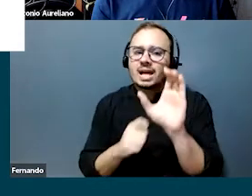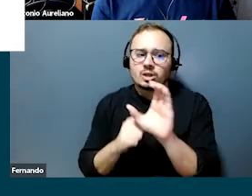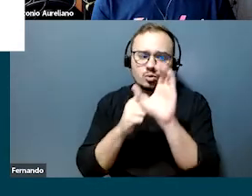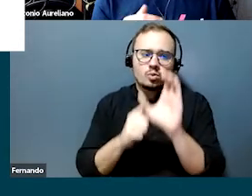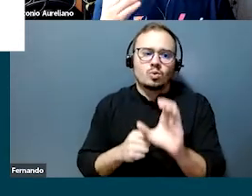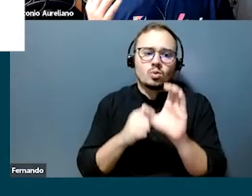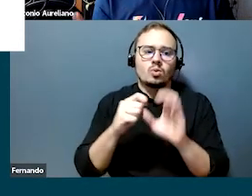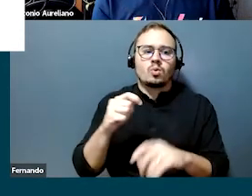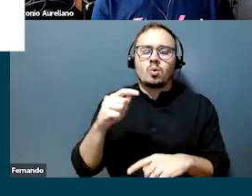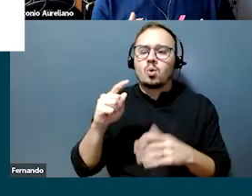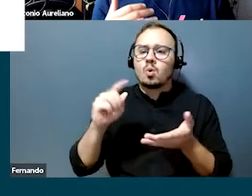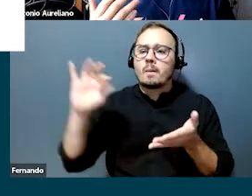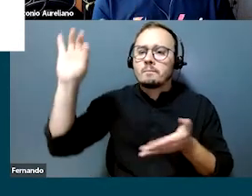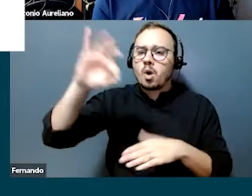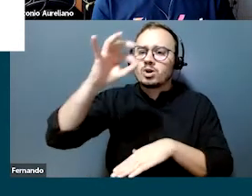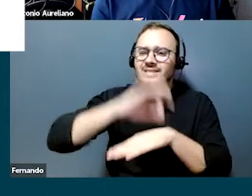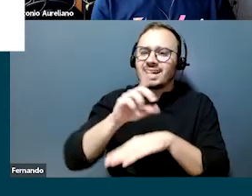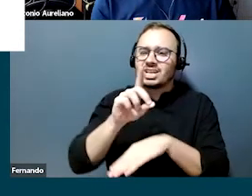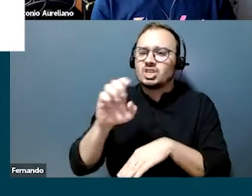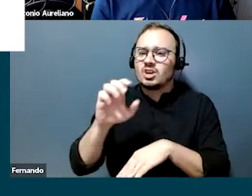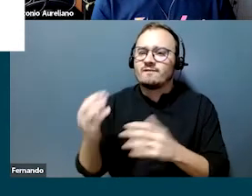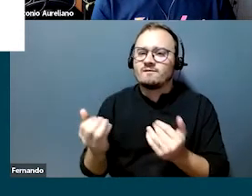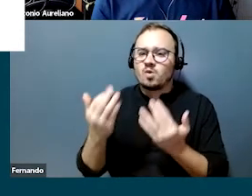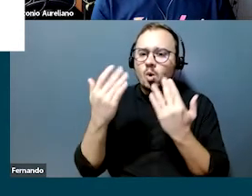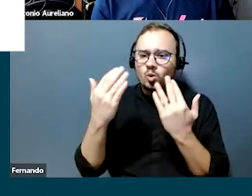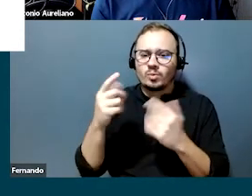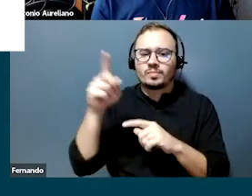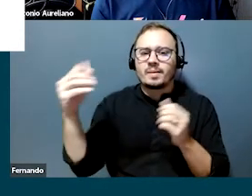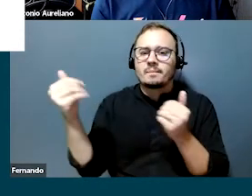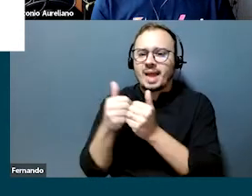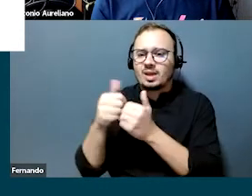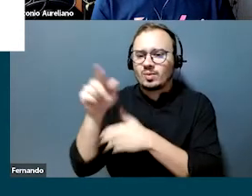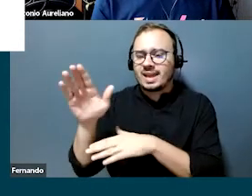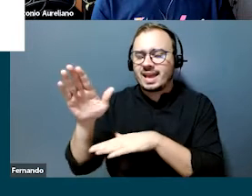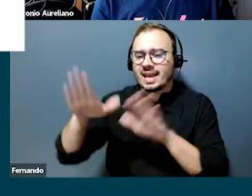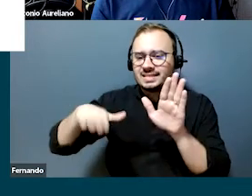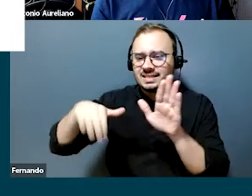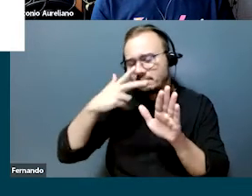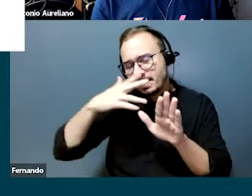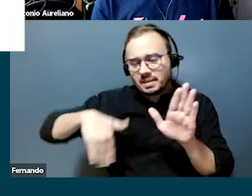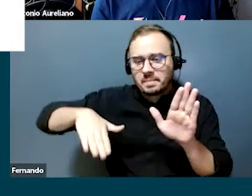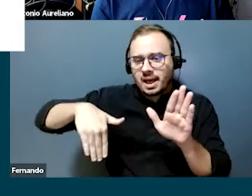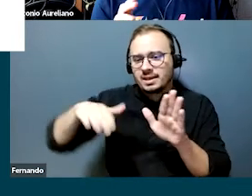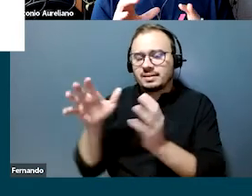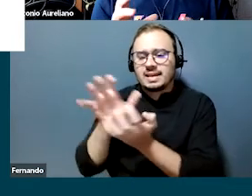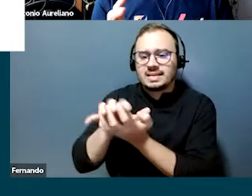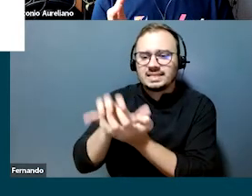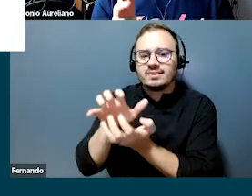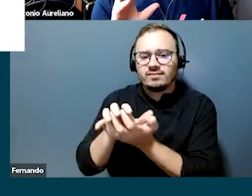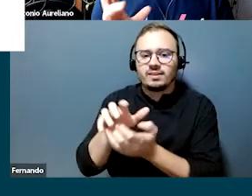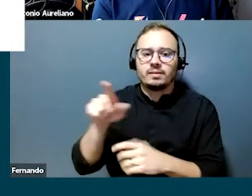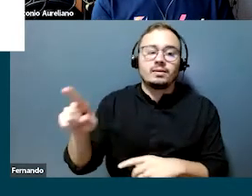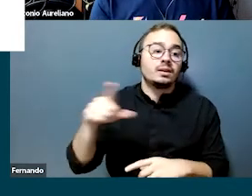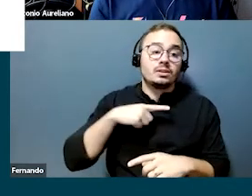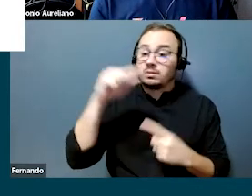e o Maracatu Mosca de Fogo, na ilha de Tamaracá, na zona norte do Recife. Desculpa, no litoral norte do Recife, de